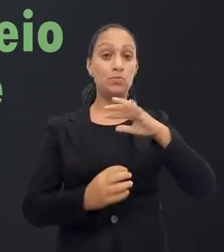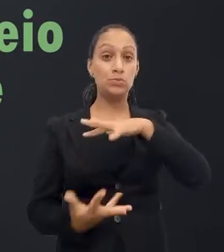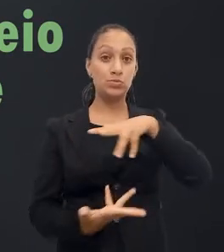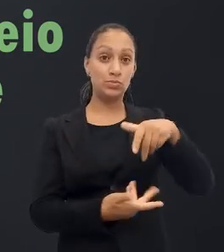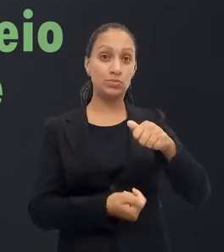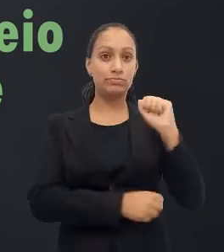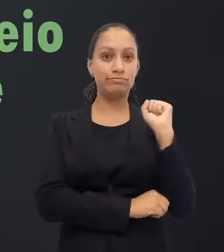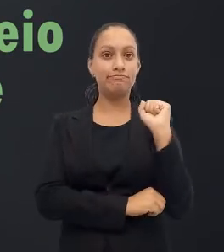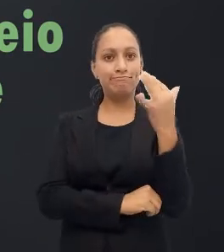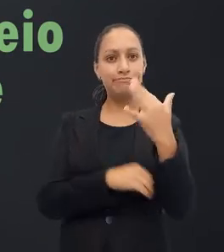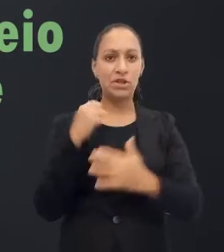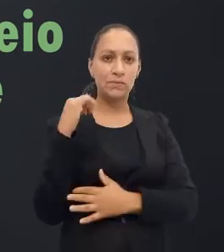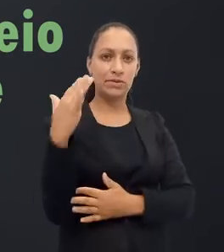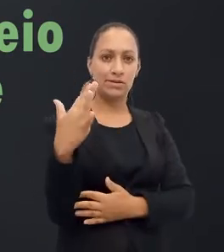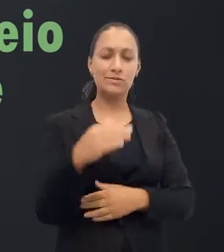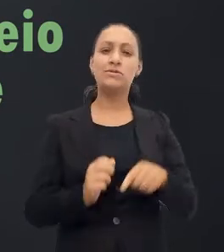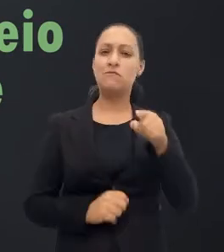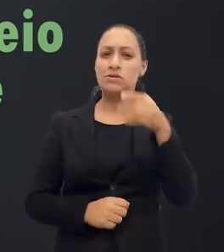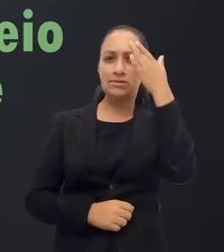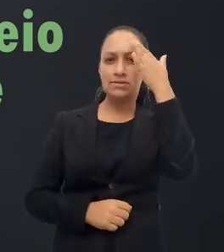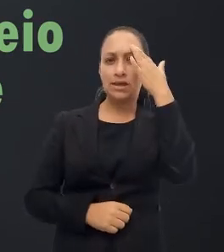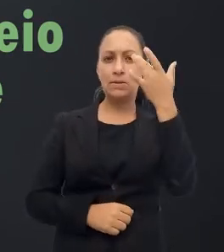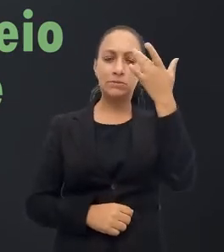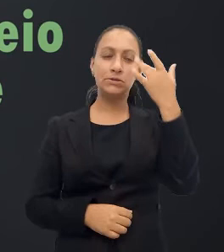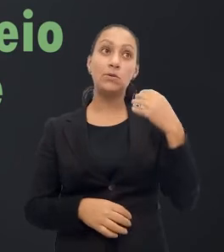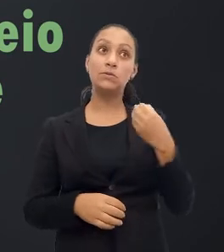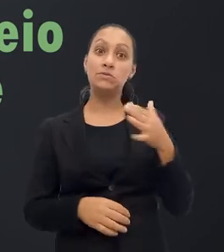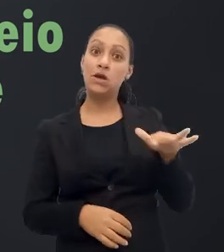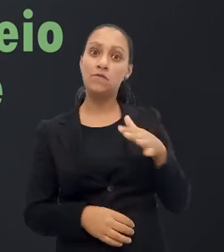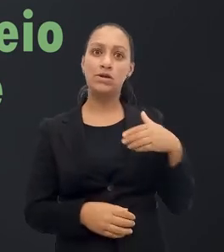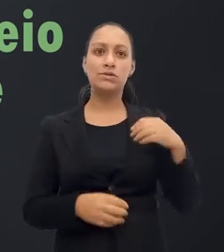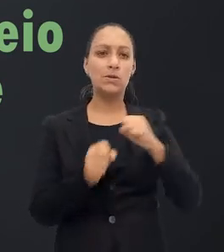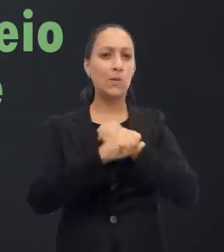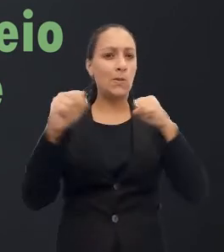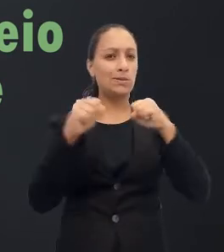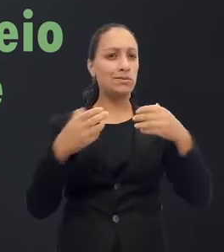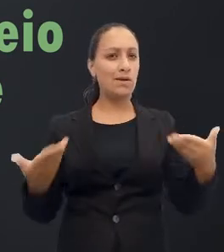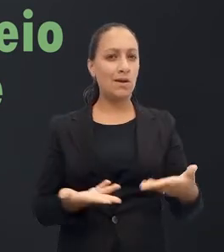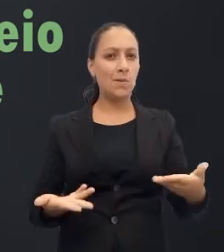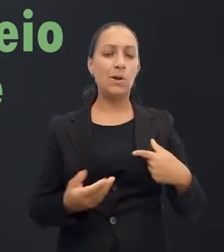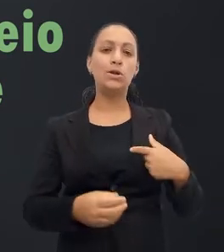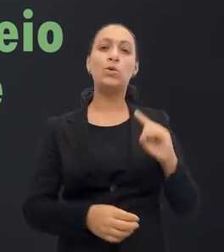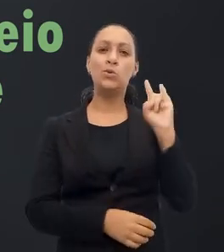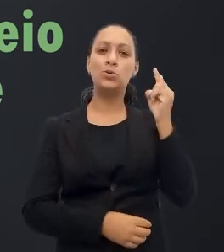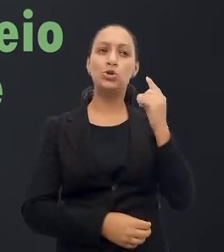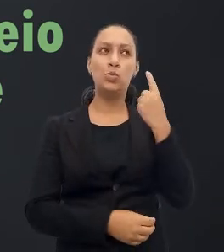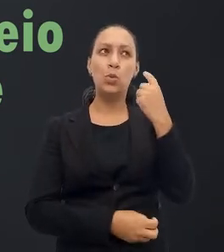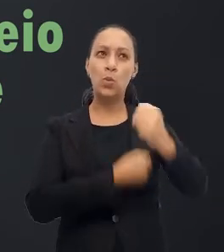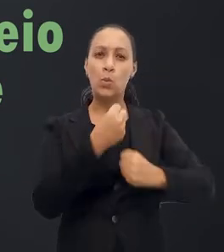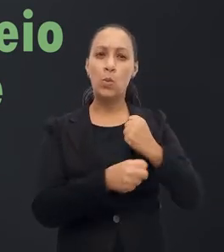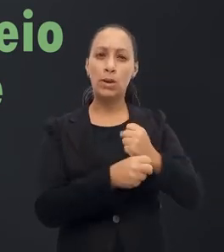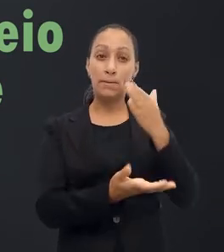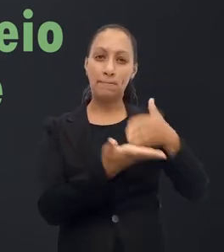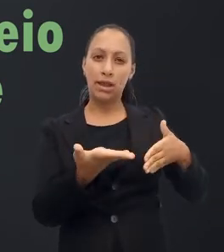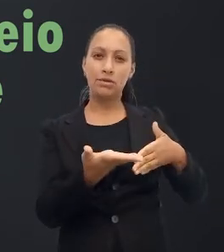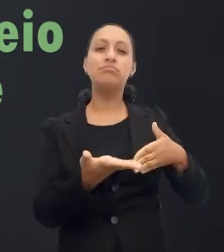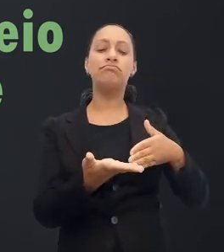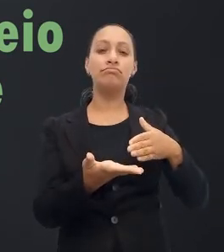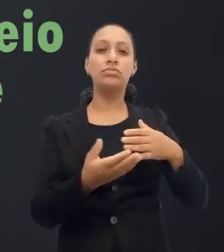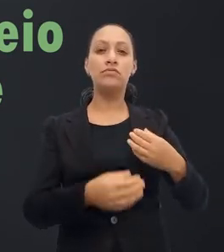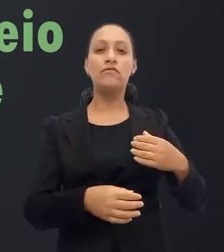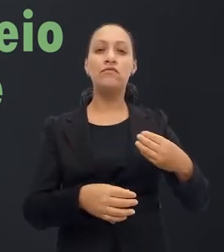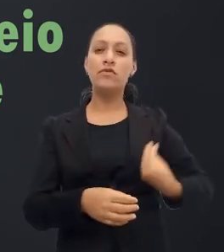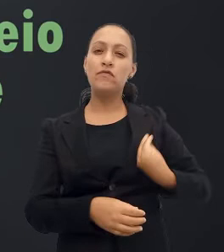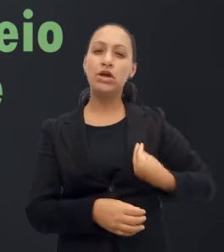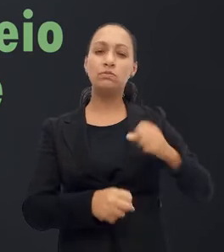eu não sei se vocês sabem, talvez estejam acordando agora, mas no último 1 ano e meio nós estamos em uma pandemia. Há quem diga